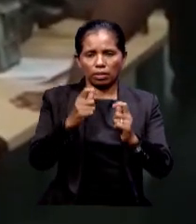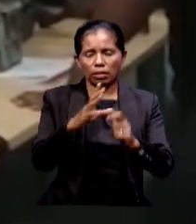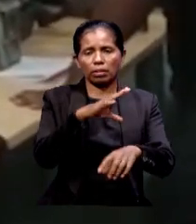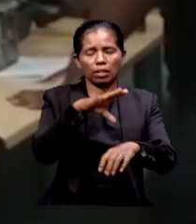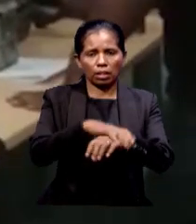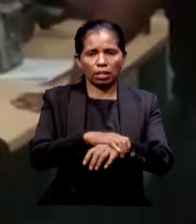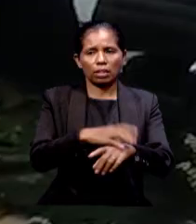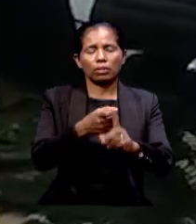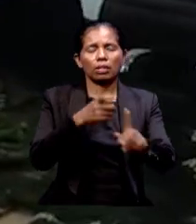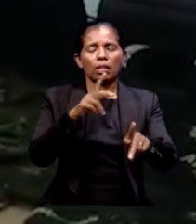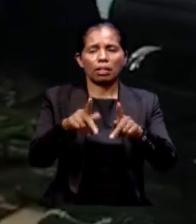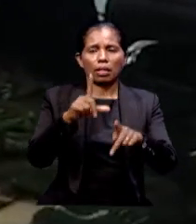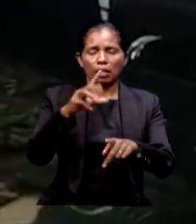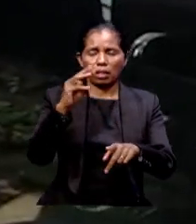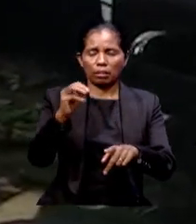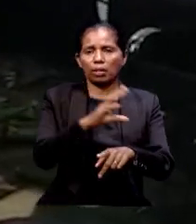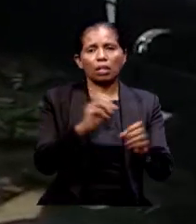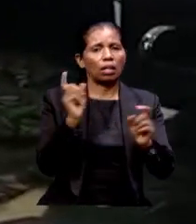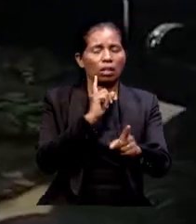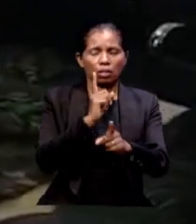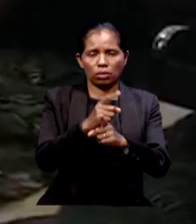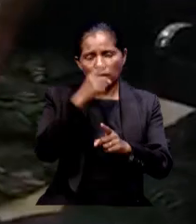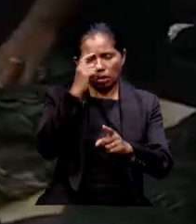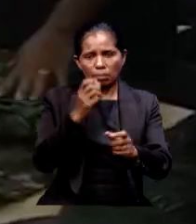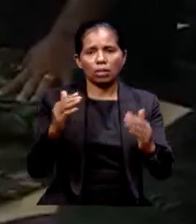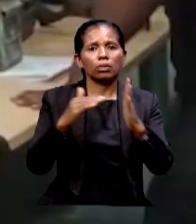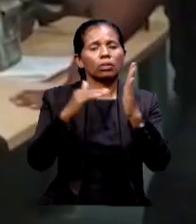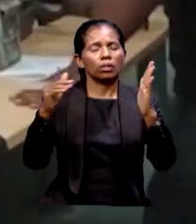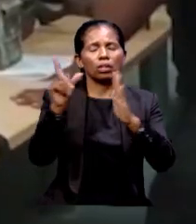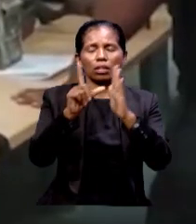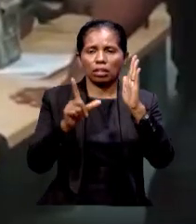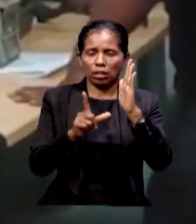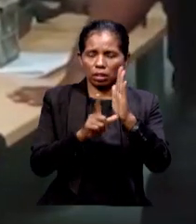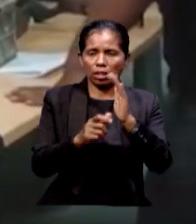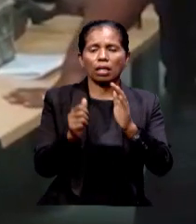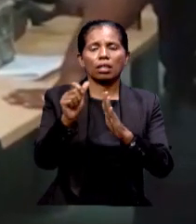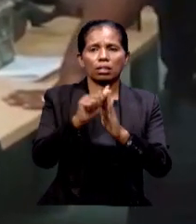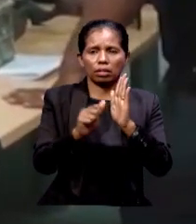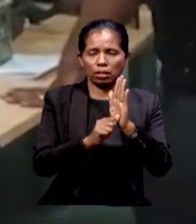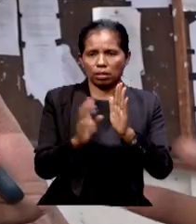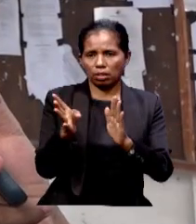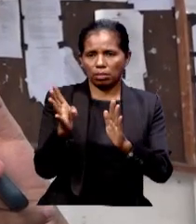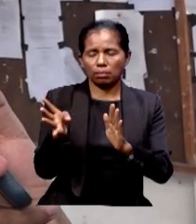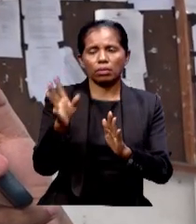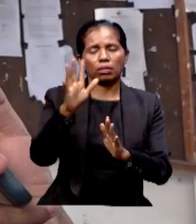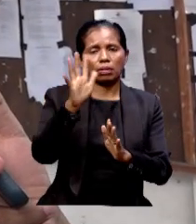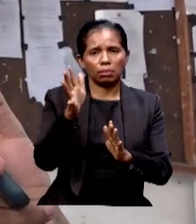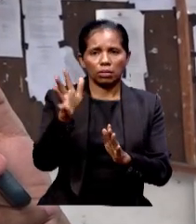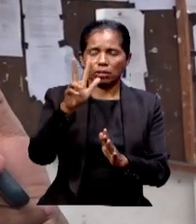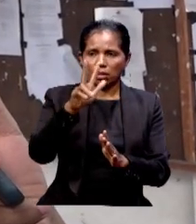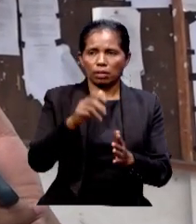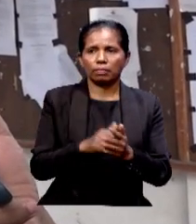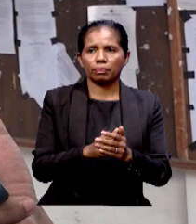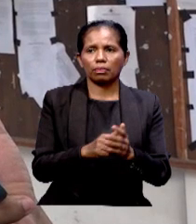no capturação ba suspeito Eli Emi nei ilegal tamba kontra ona lei kodigo prosesu penal artigo 508. Promoção Ministério